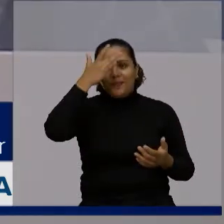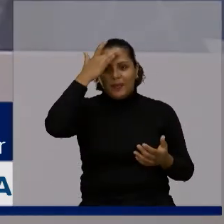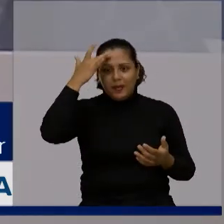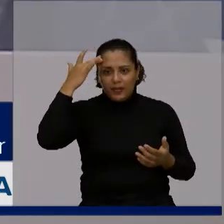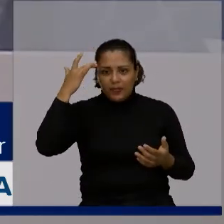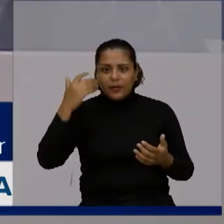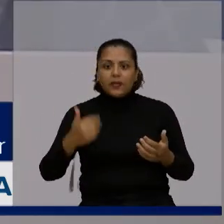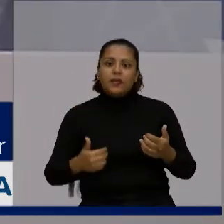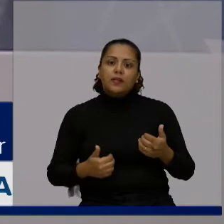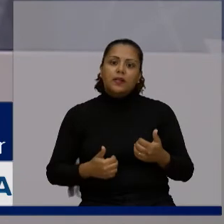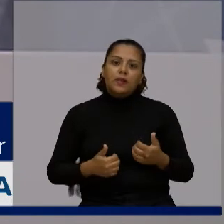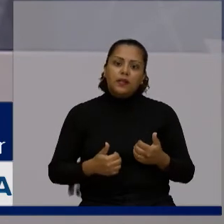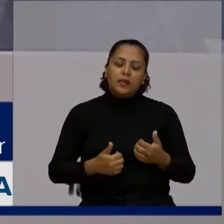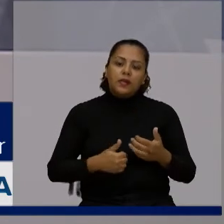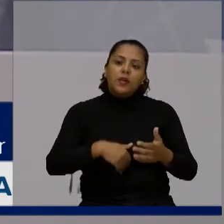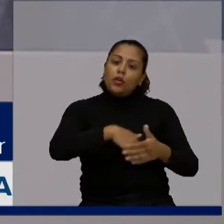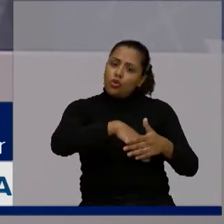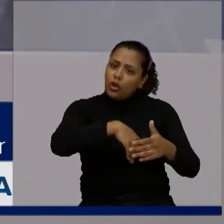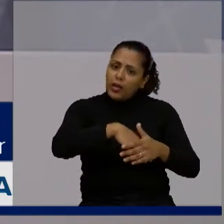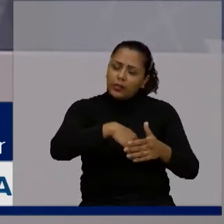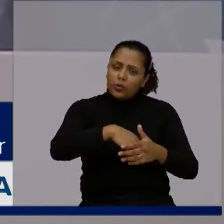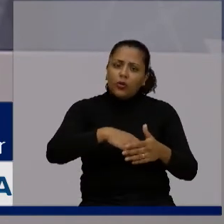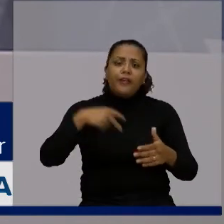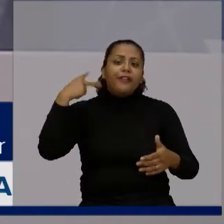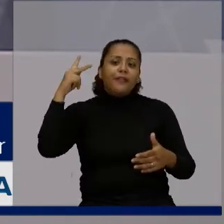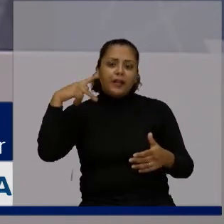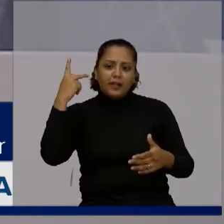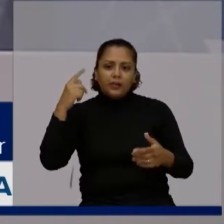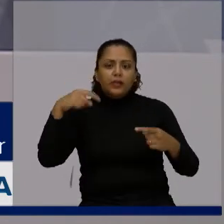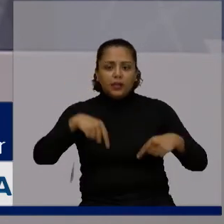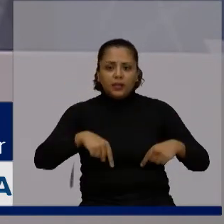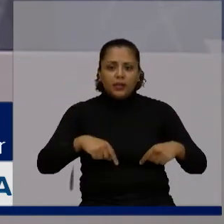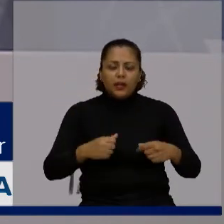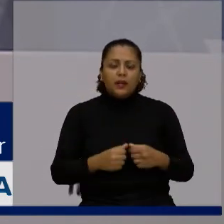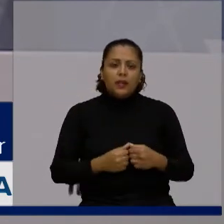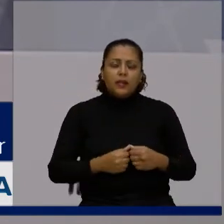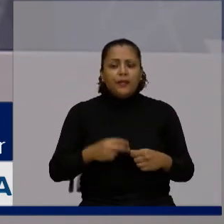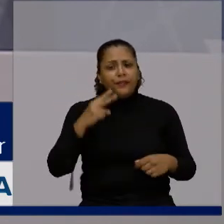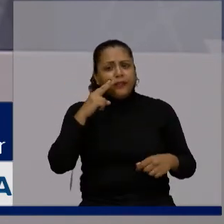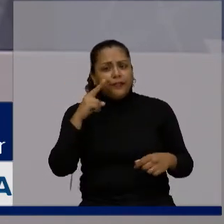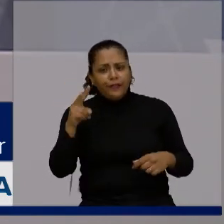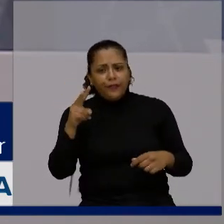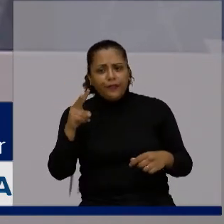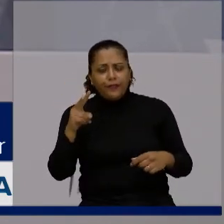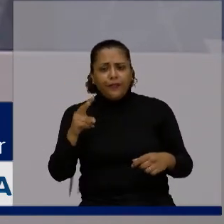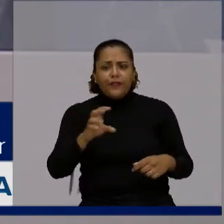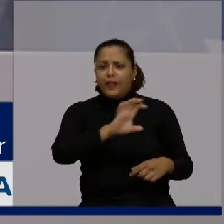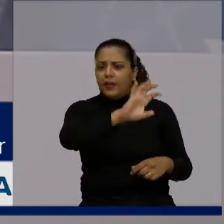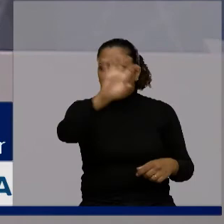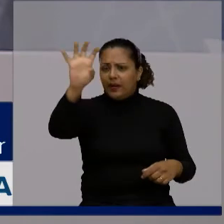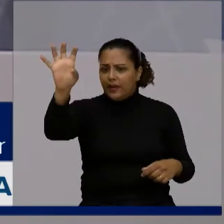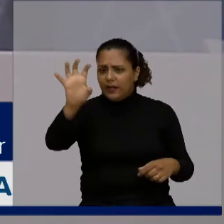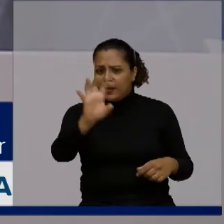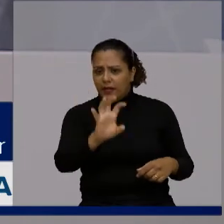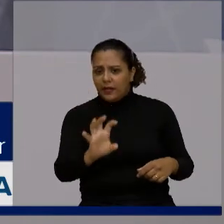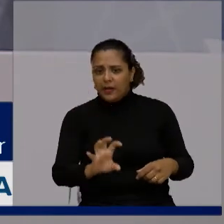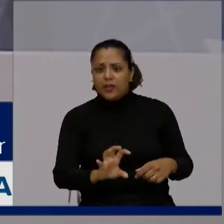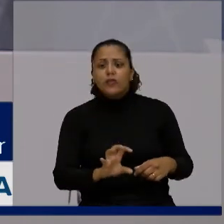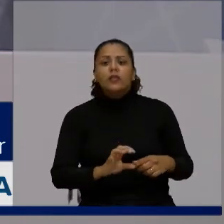que reforce o pedido para que possa olhar para essa região, que é uma região de